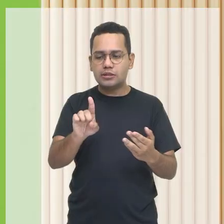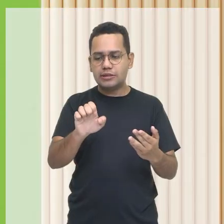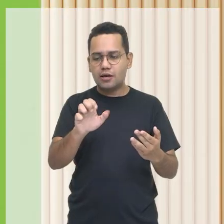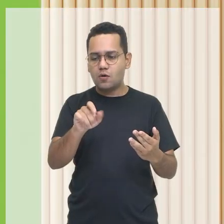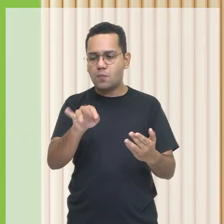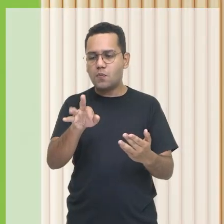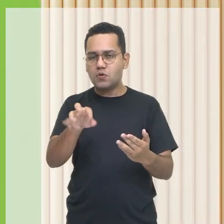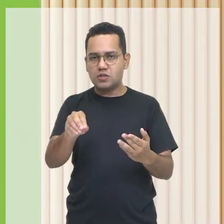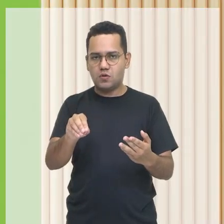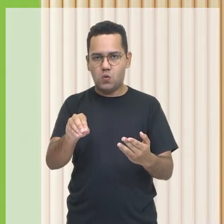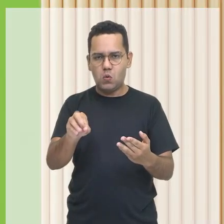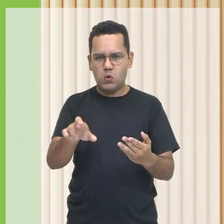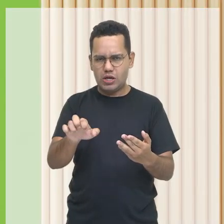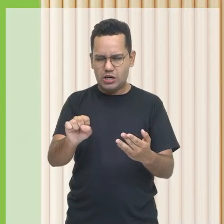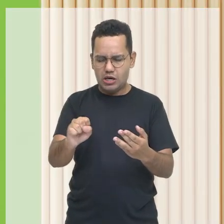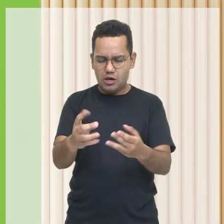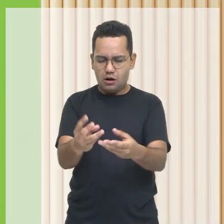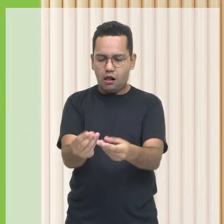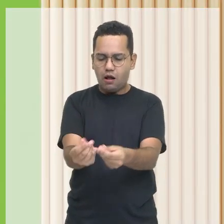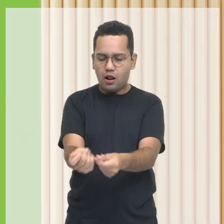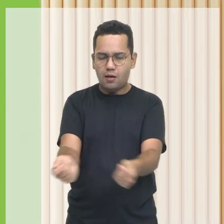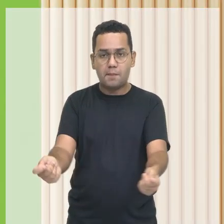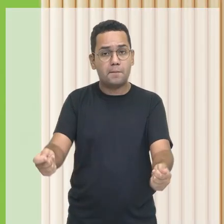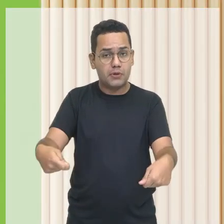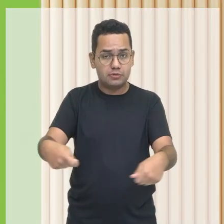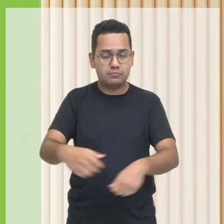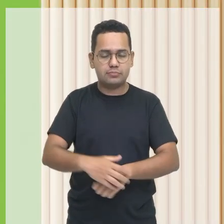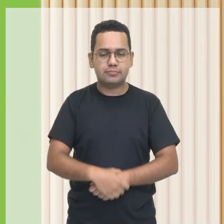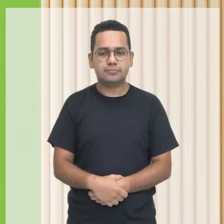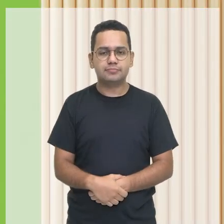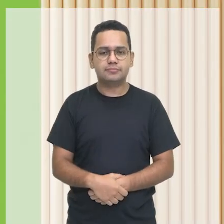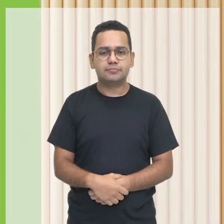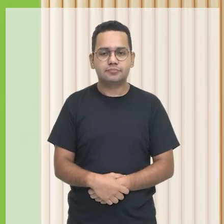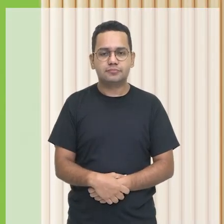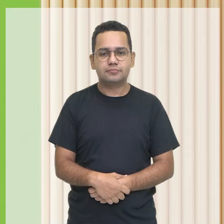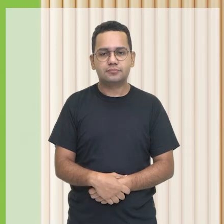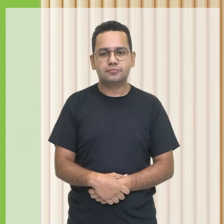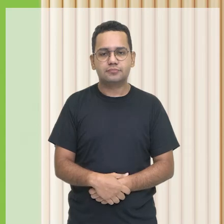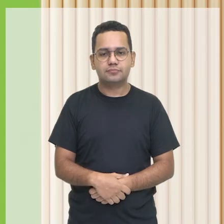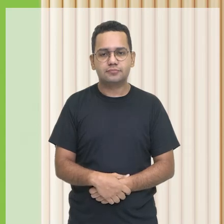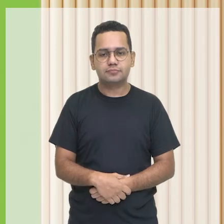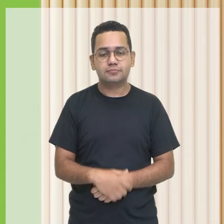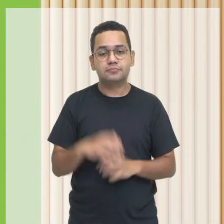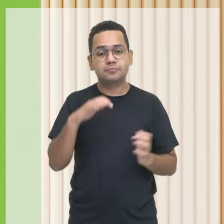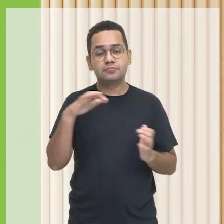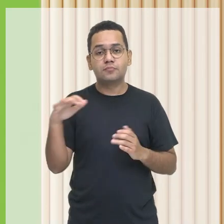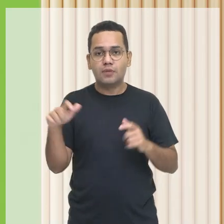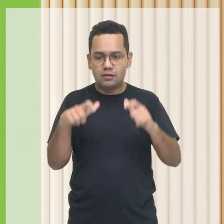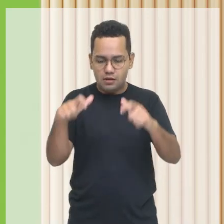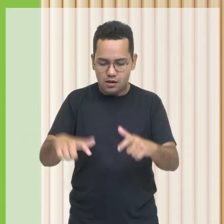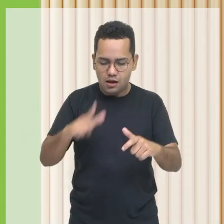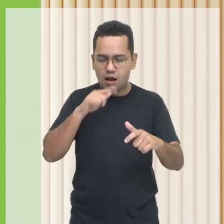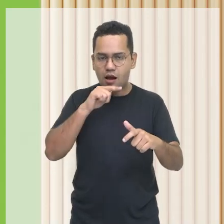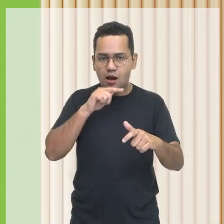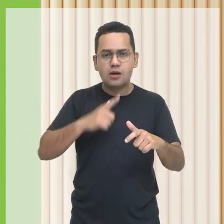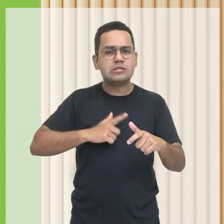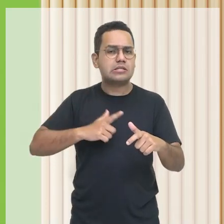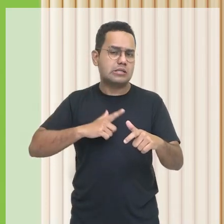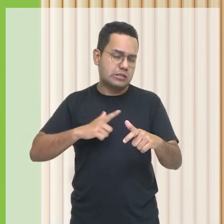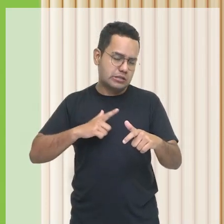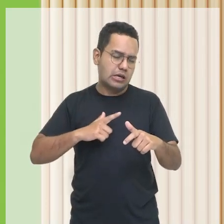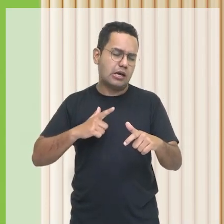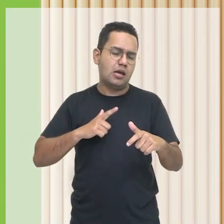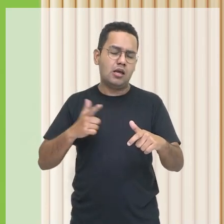decompositores. Então, em uns ambientes aquáticos também ocorre, né, essas cadeias alimentares, cada um